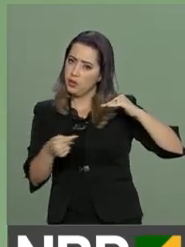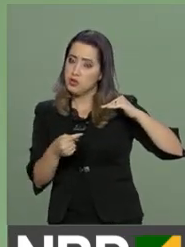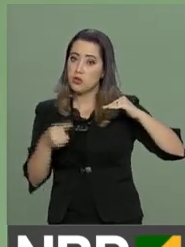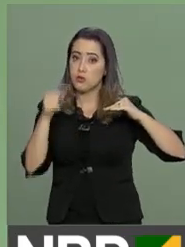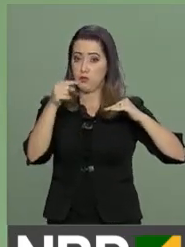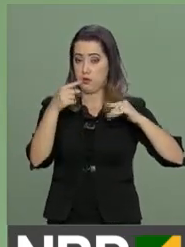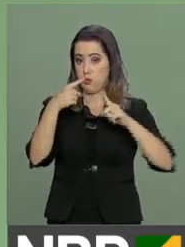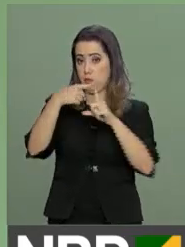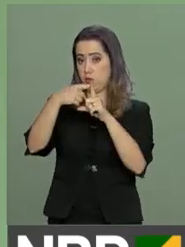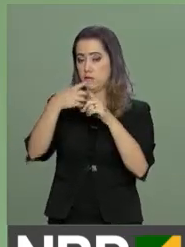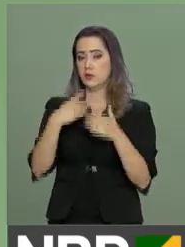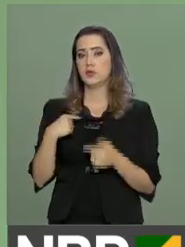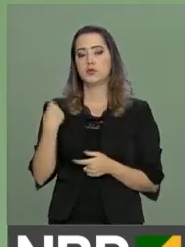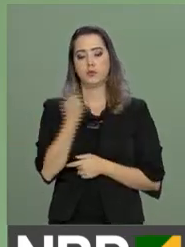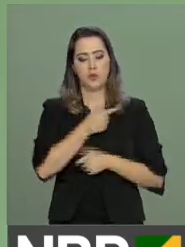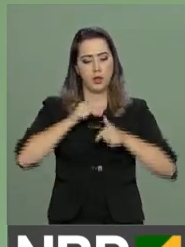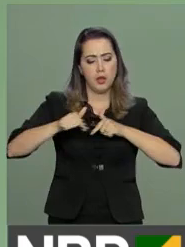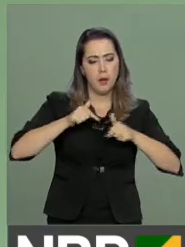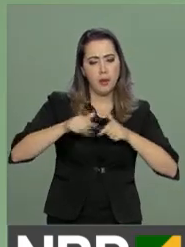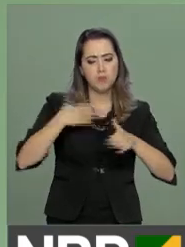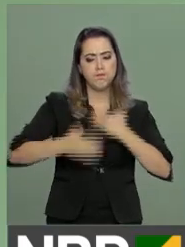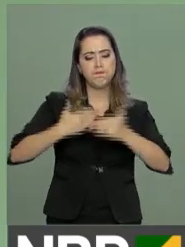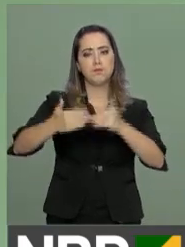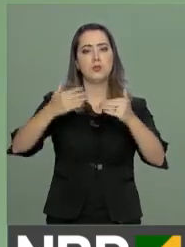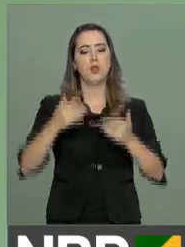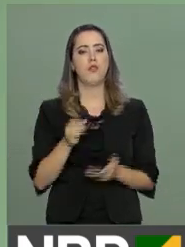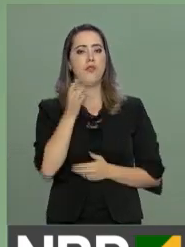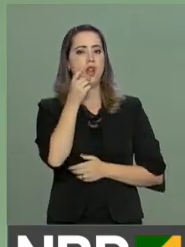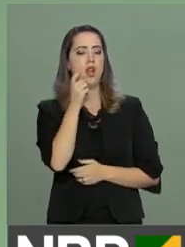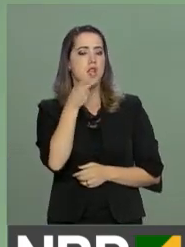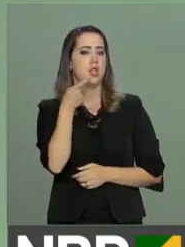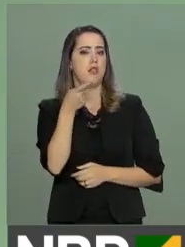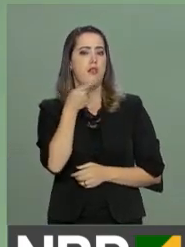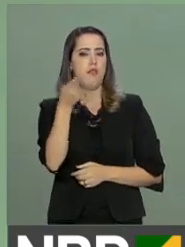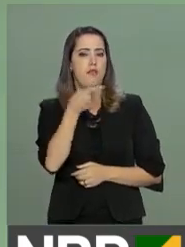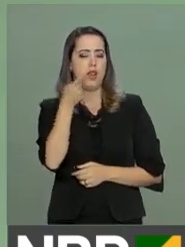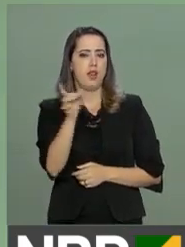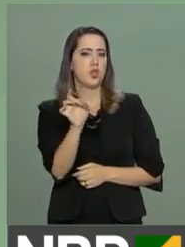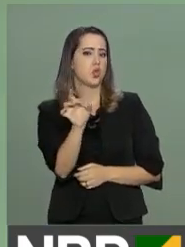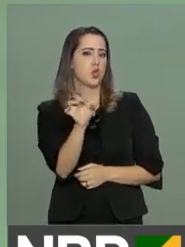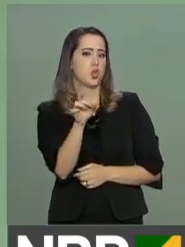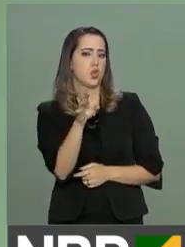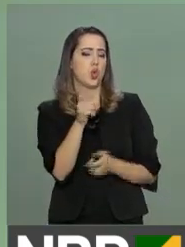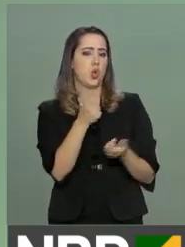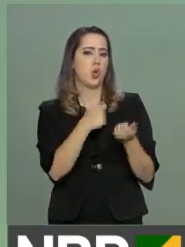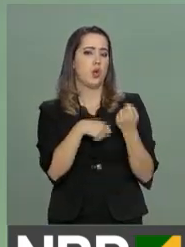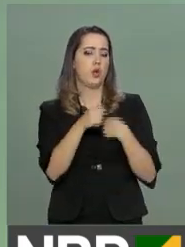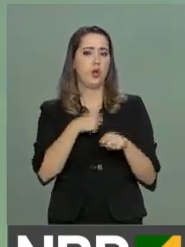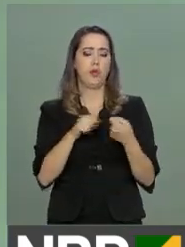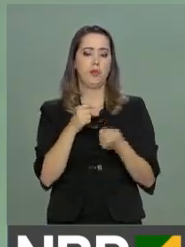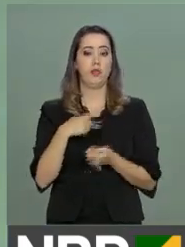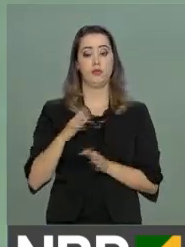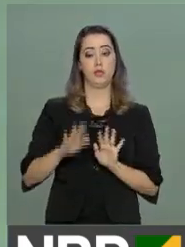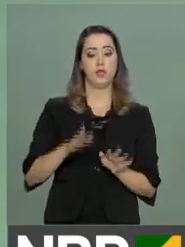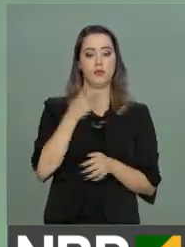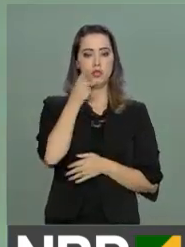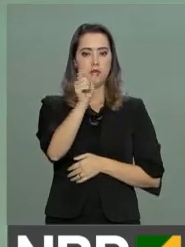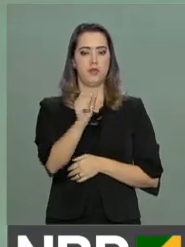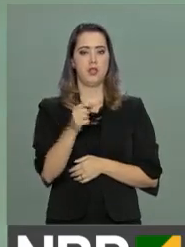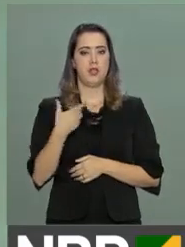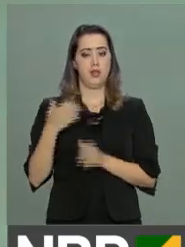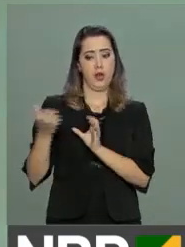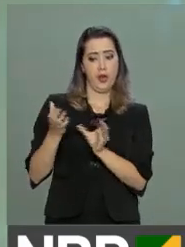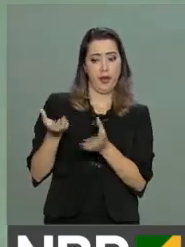trabalho. Na verdade, eu não preciso falar apenas da economia, porque de vez em quando eu digo interessante, quem quiser